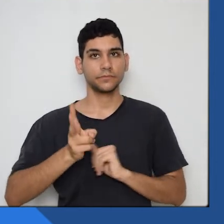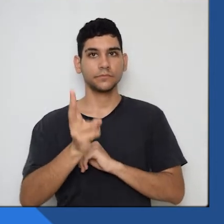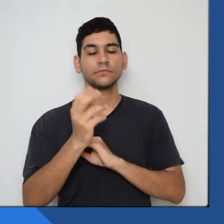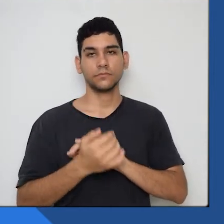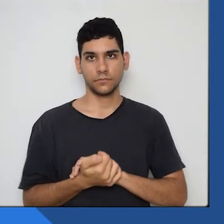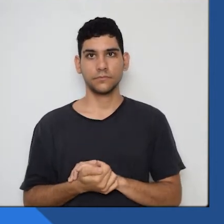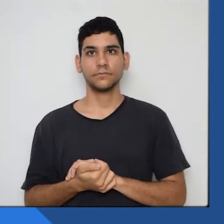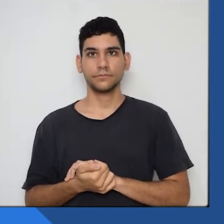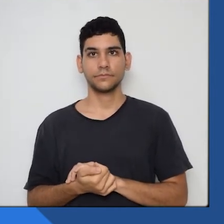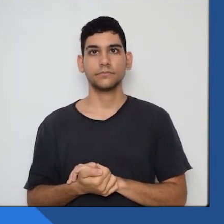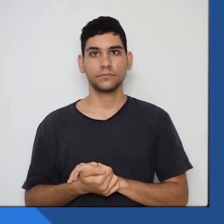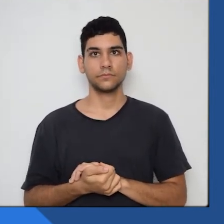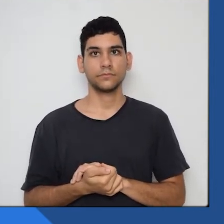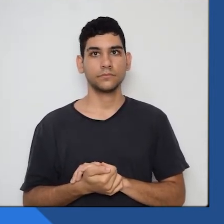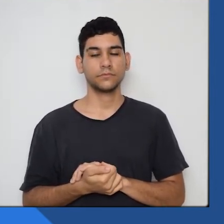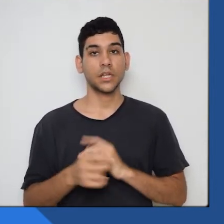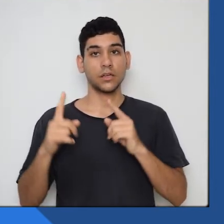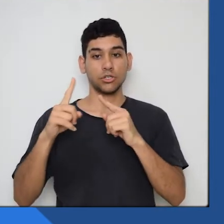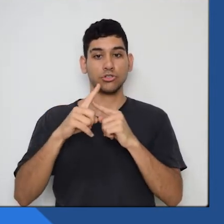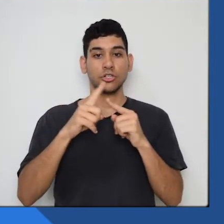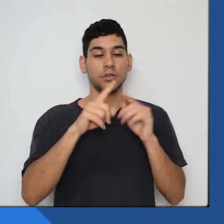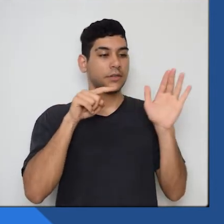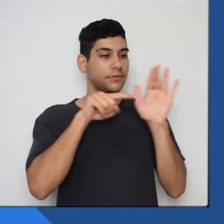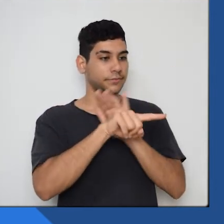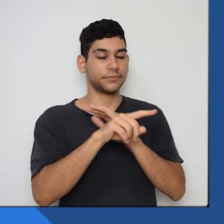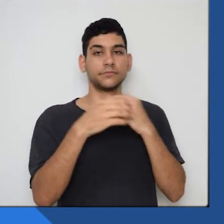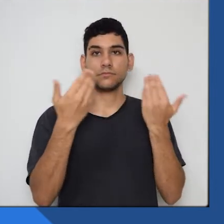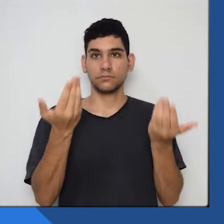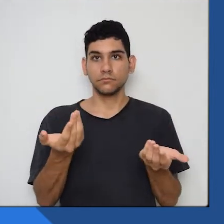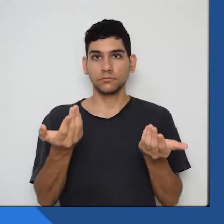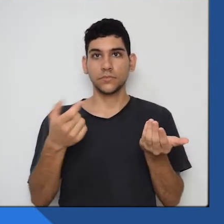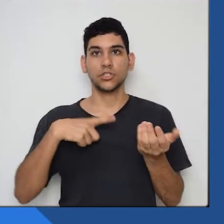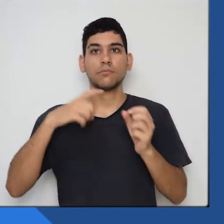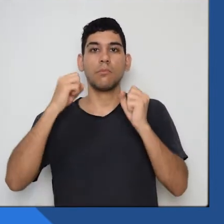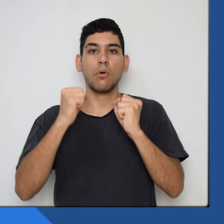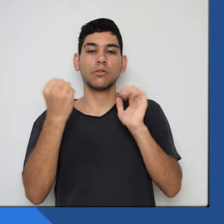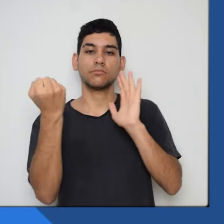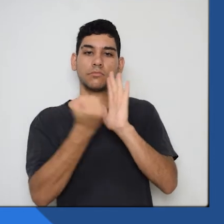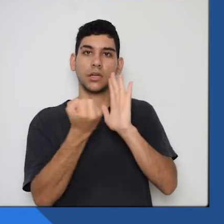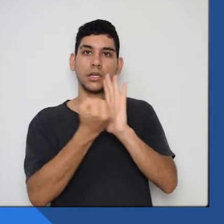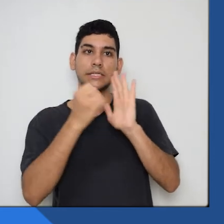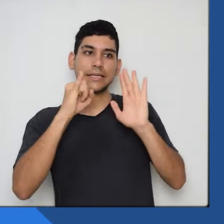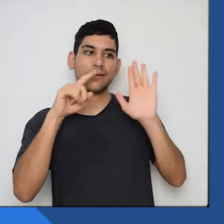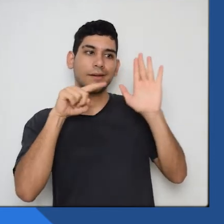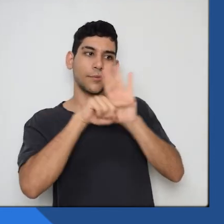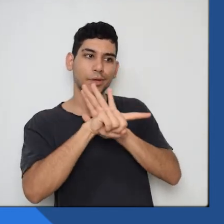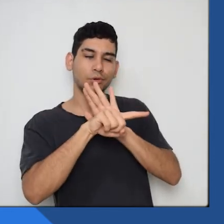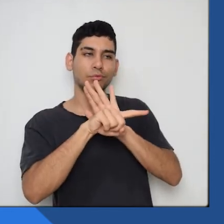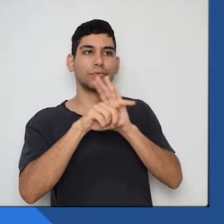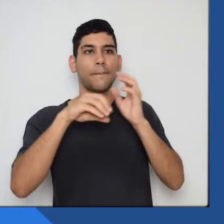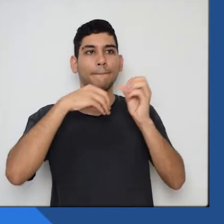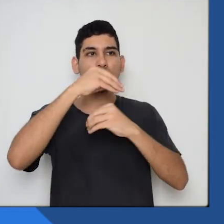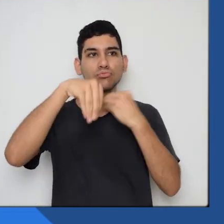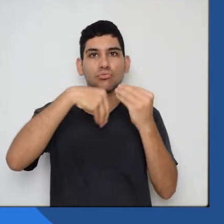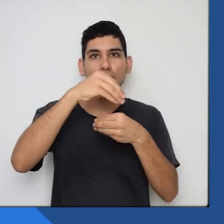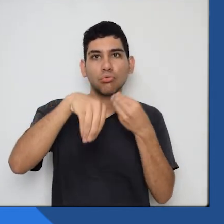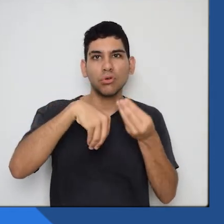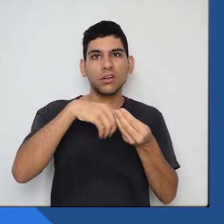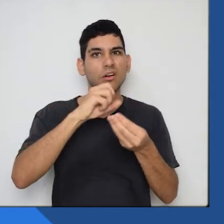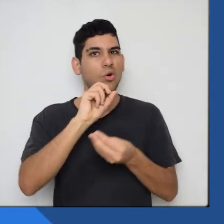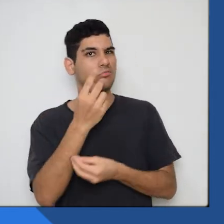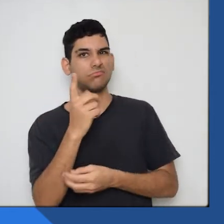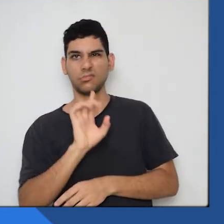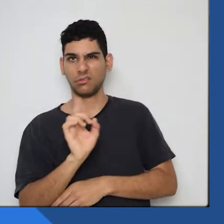ok? Continuando, comportamento da questão. A gente pode marcar se a gente quer que as questões